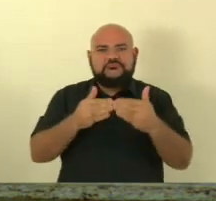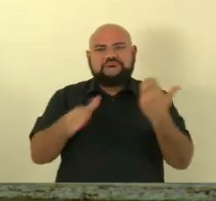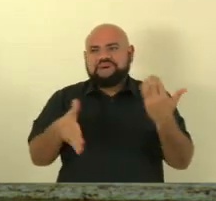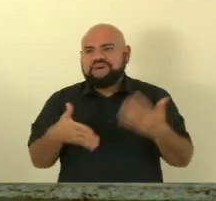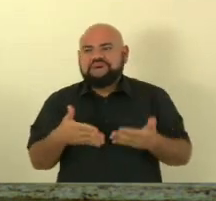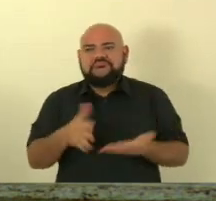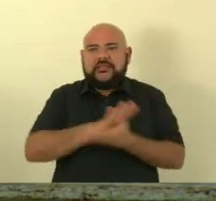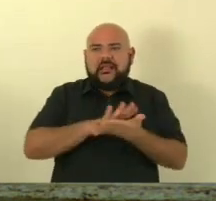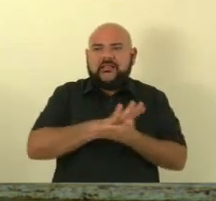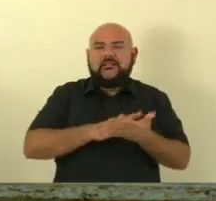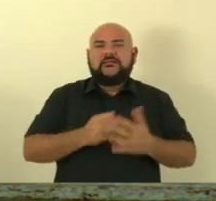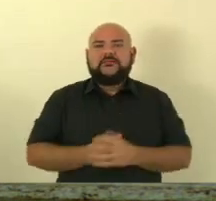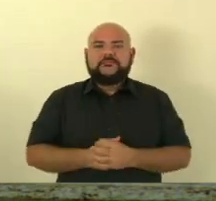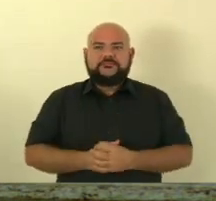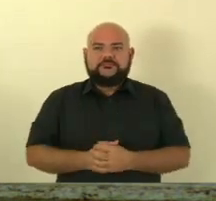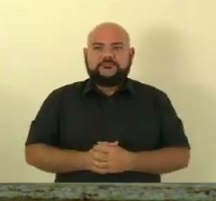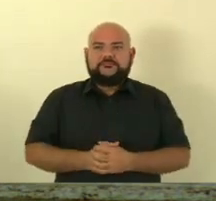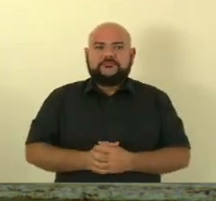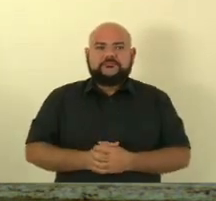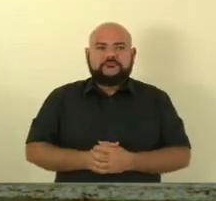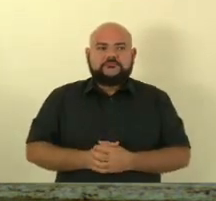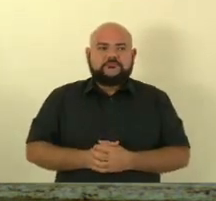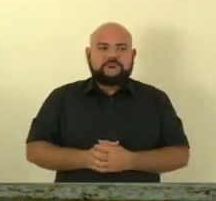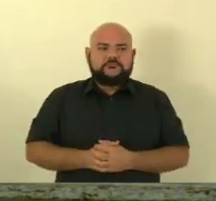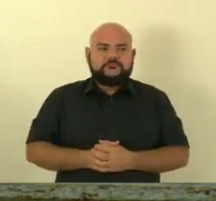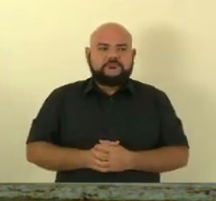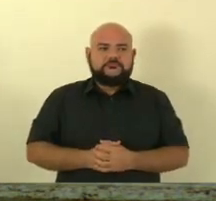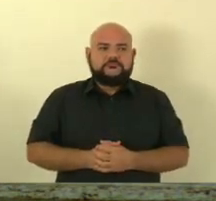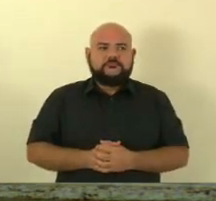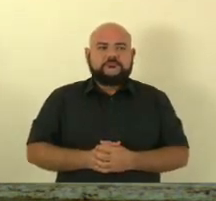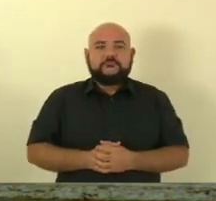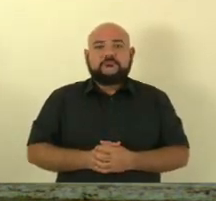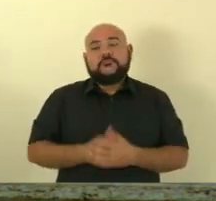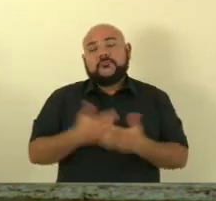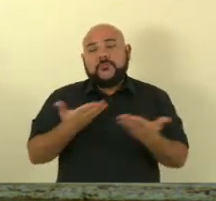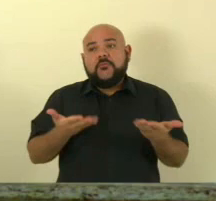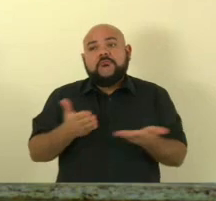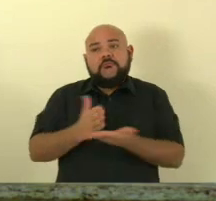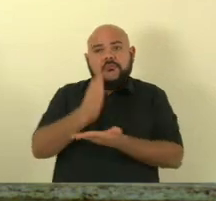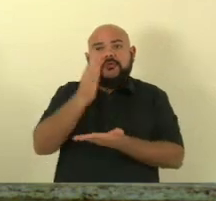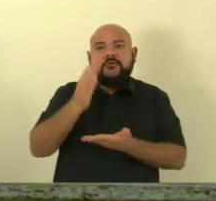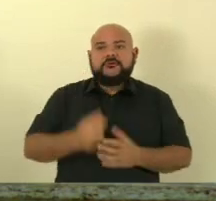estão, os contrários se manifestem verbalmente. Não havendo contrários, fica aprovado.